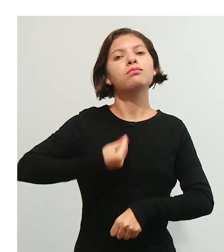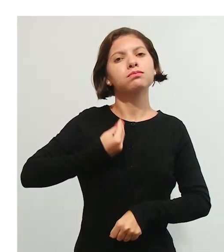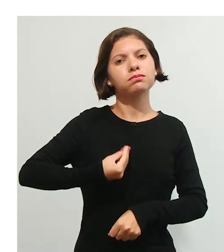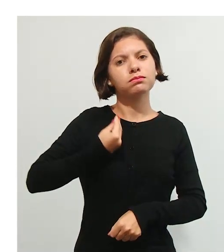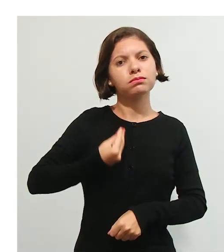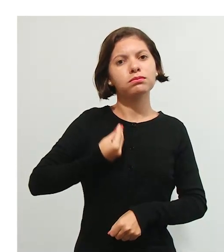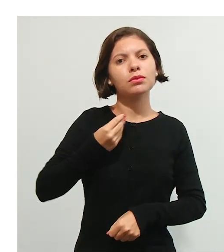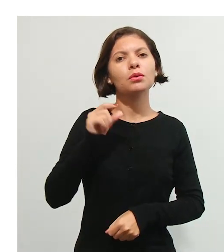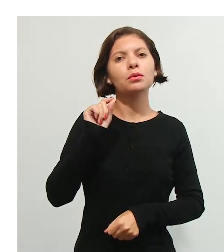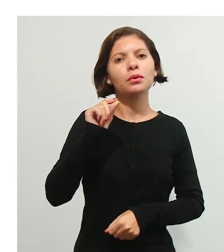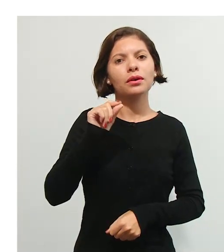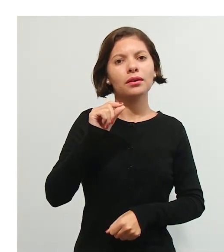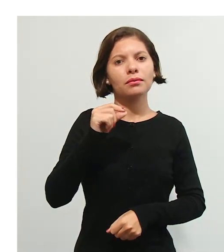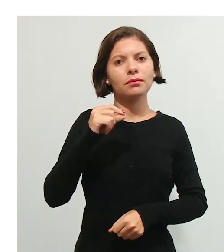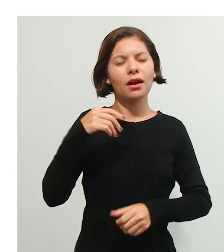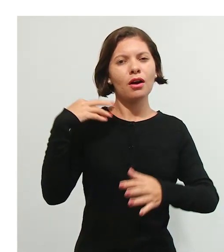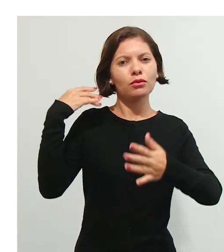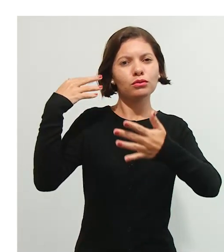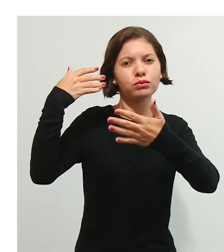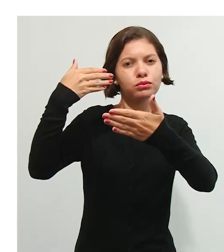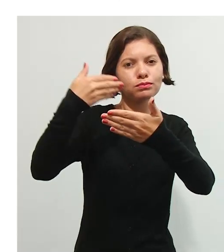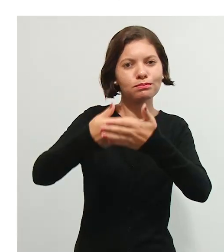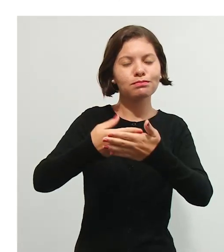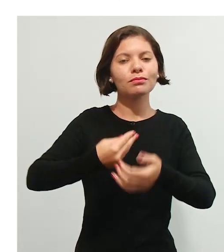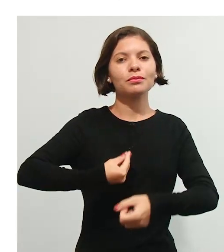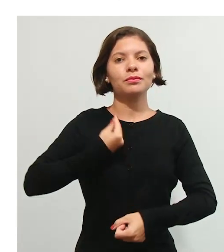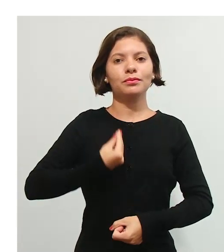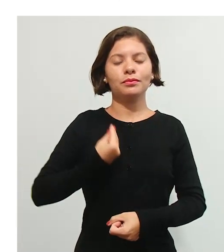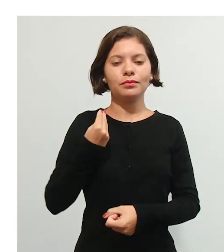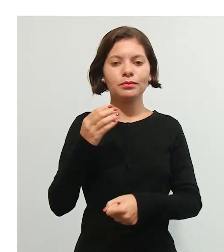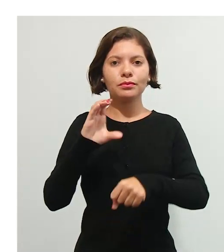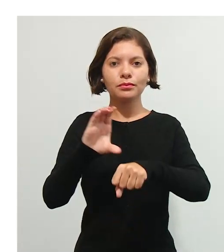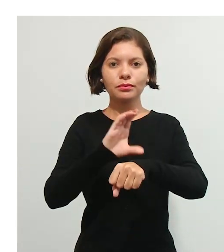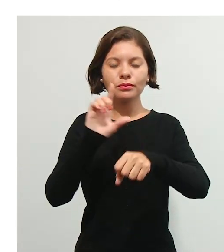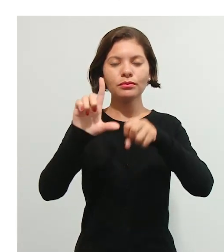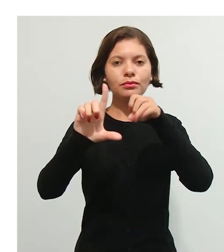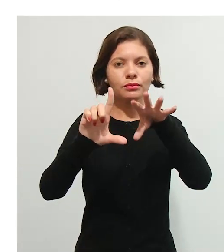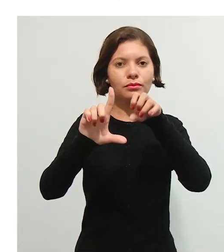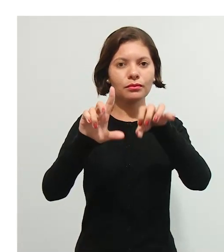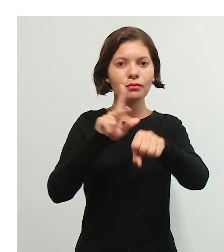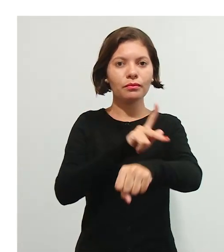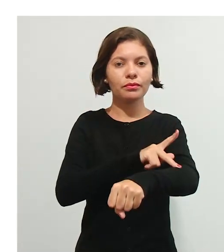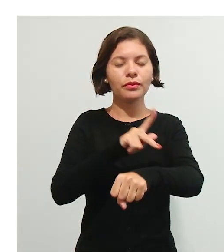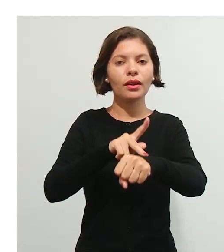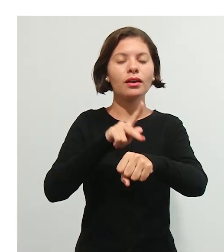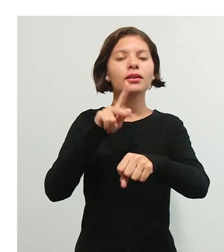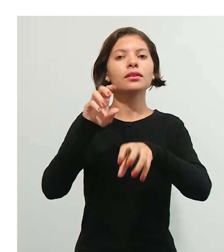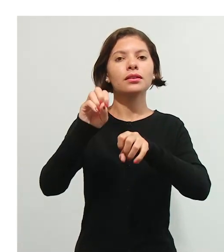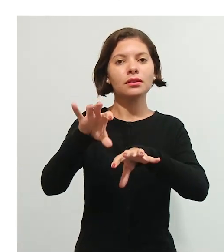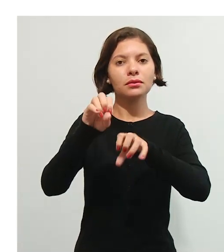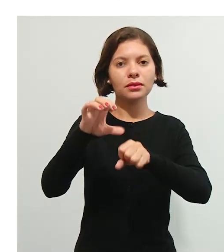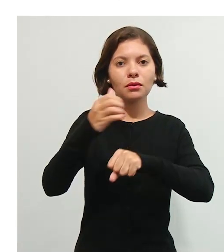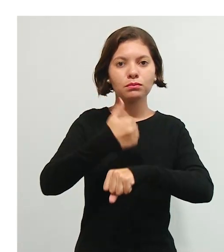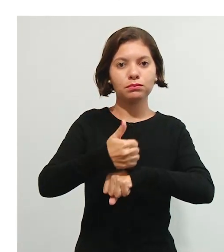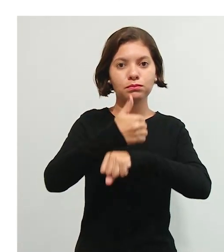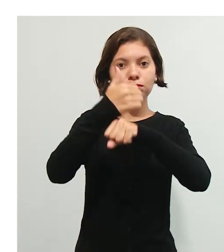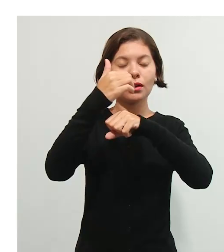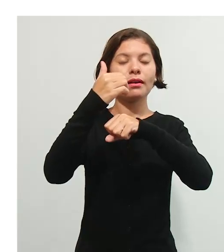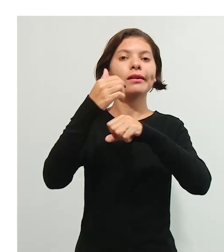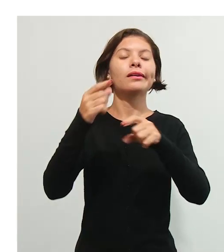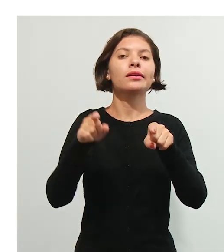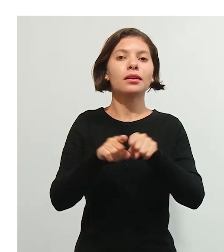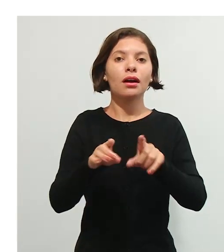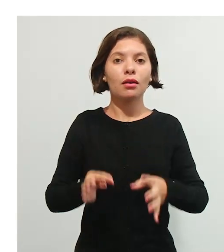presentes tanto na nossa trajetória acadêmica no curso de licenciatura em pedagogia e educação profissional